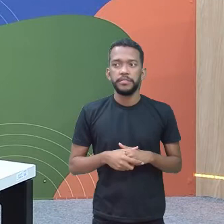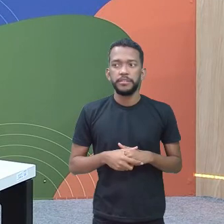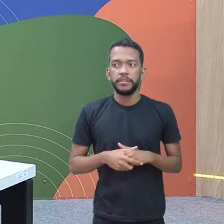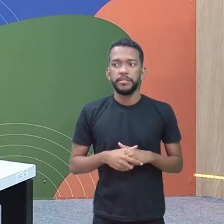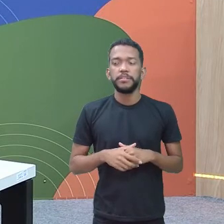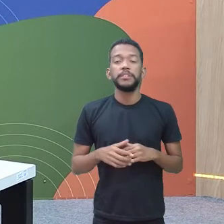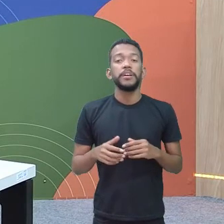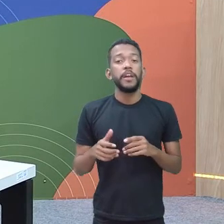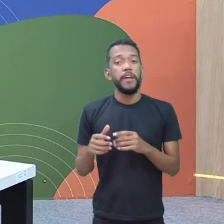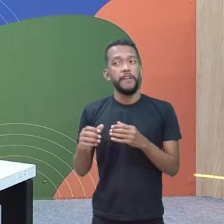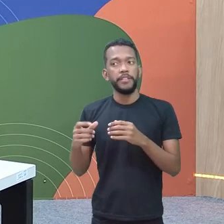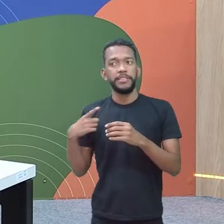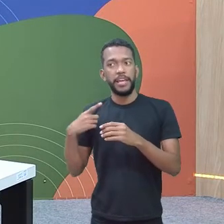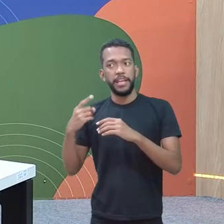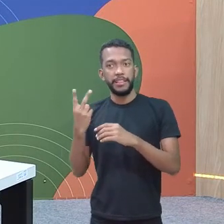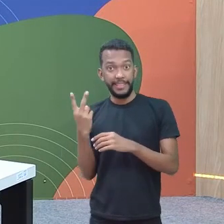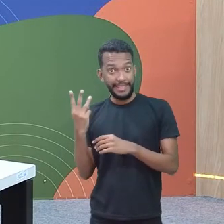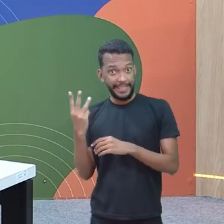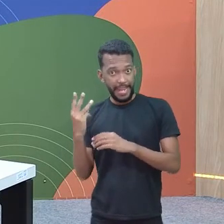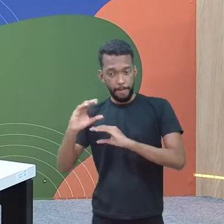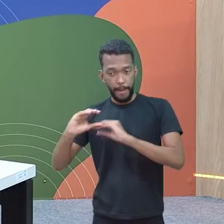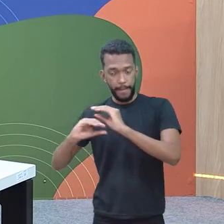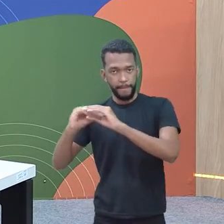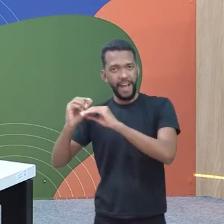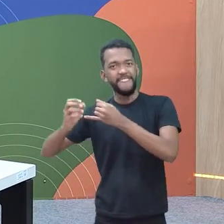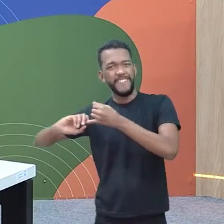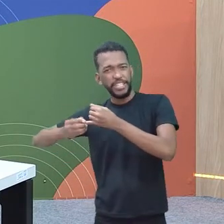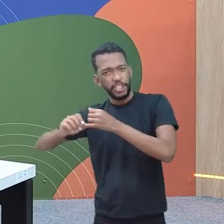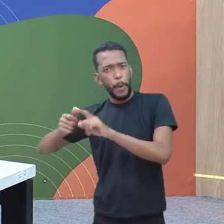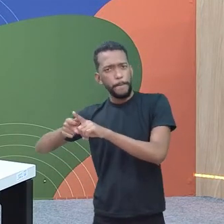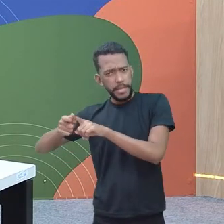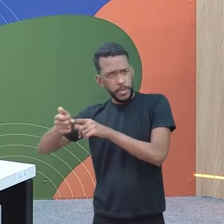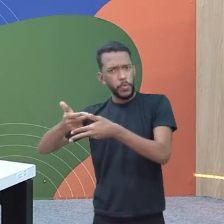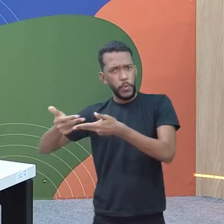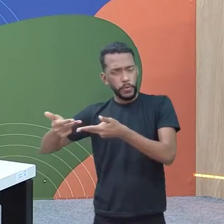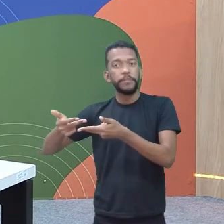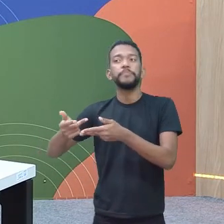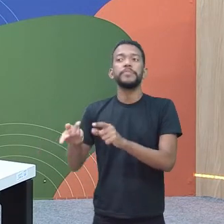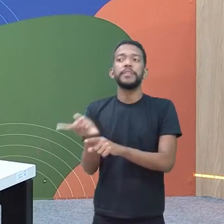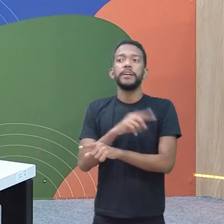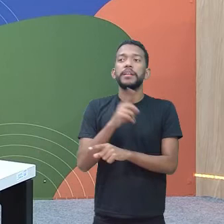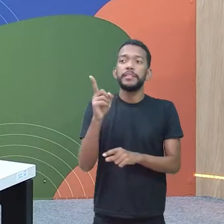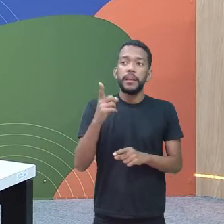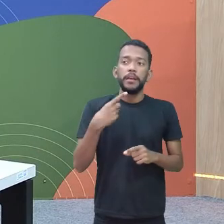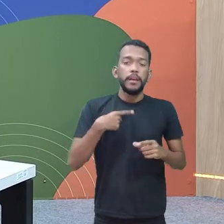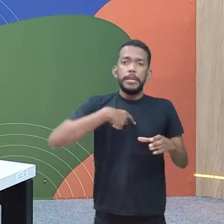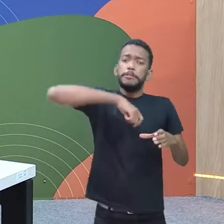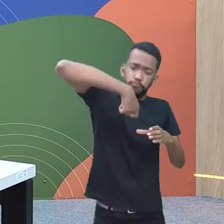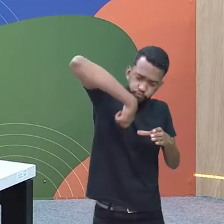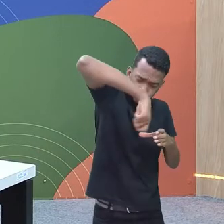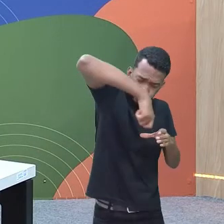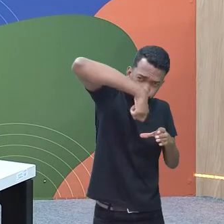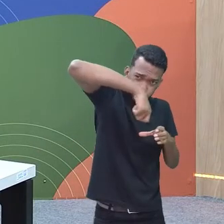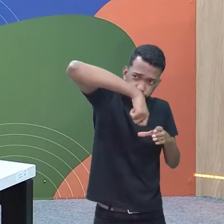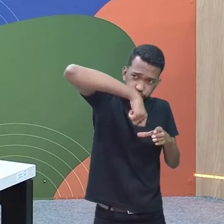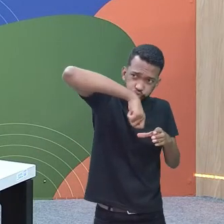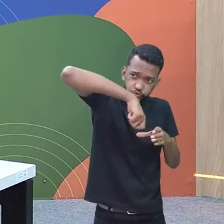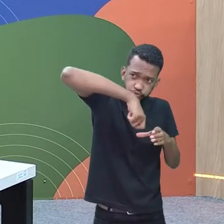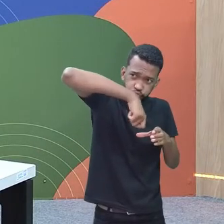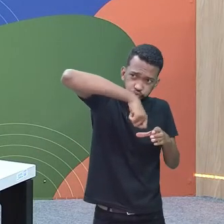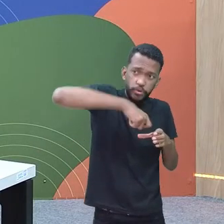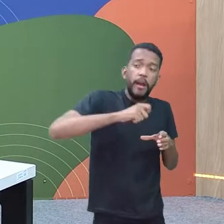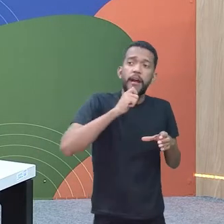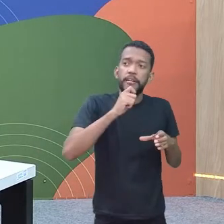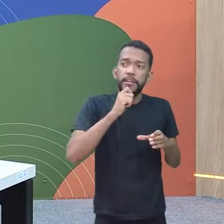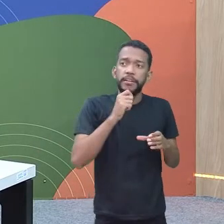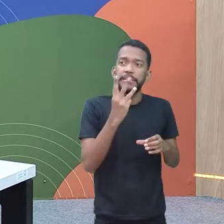milho, eu tenho 3 camadas. E nesse aqui, mesmo depois de agitar, eu ainda tenho 3 camadas.